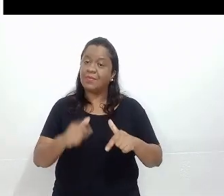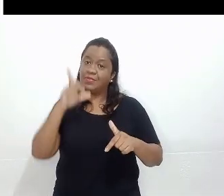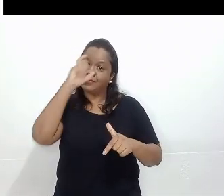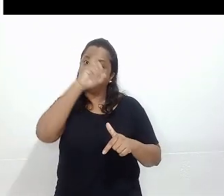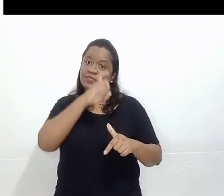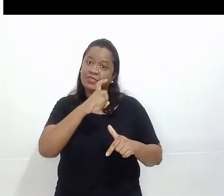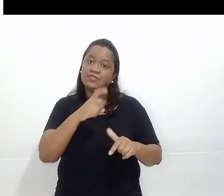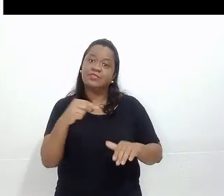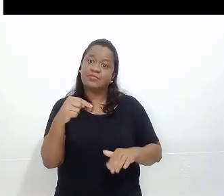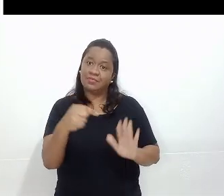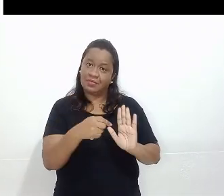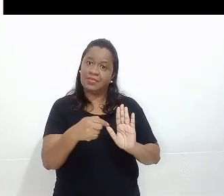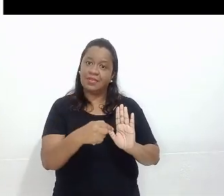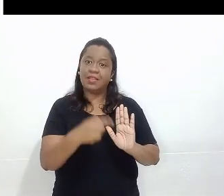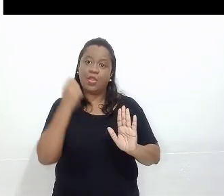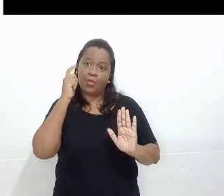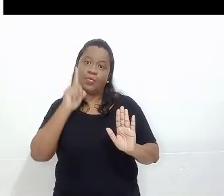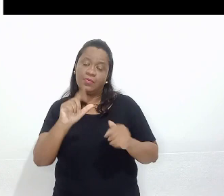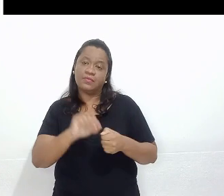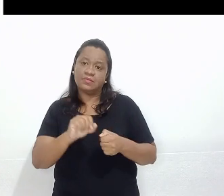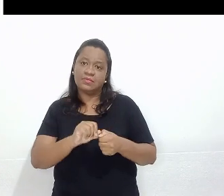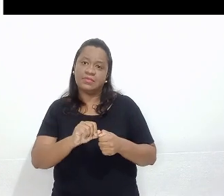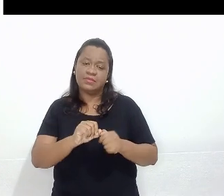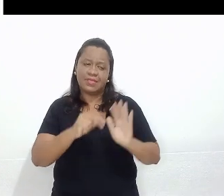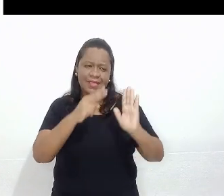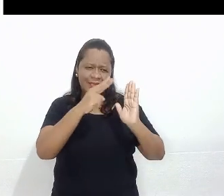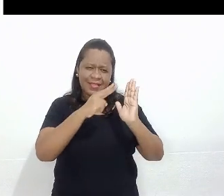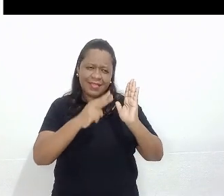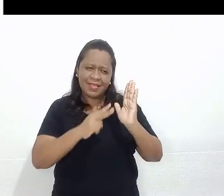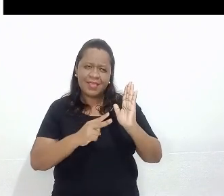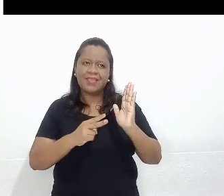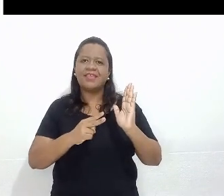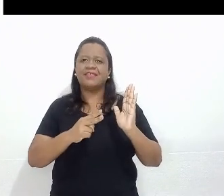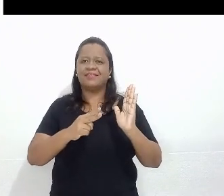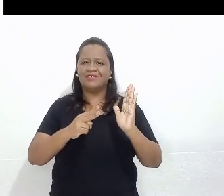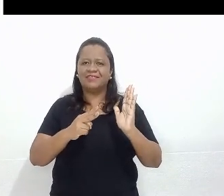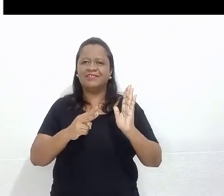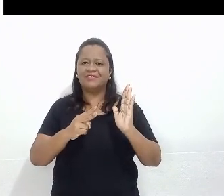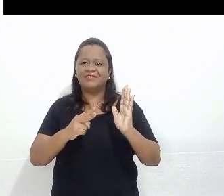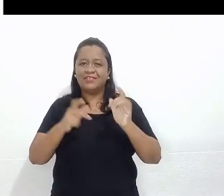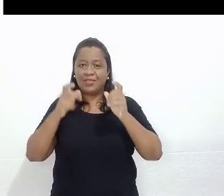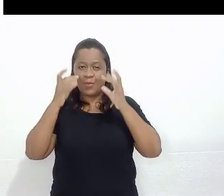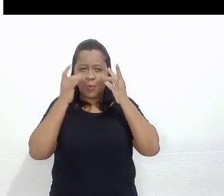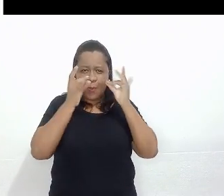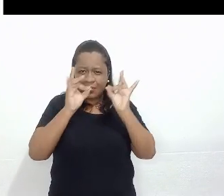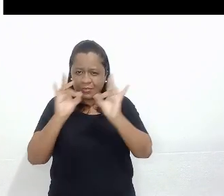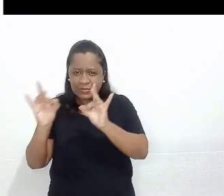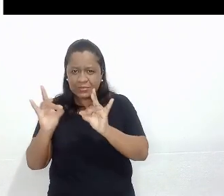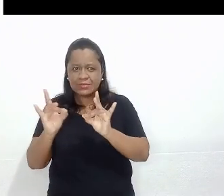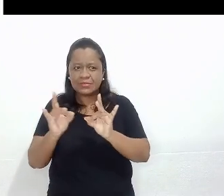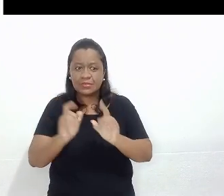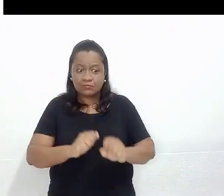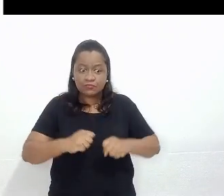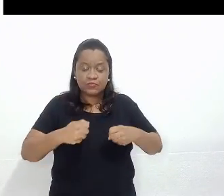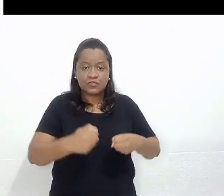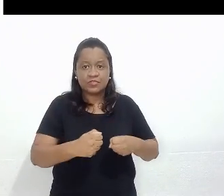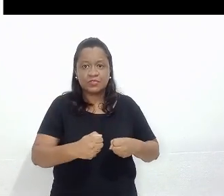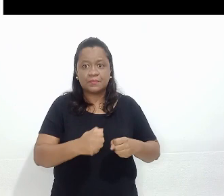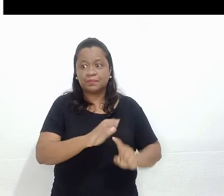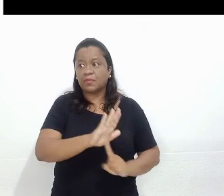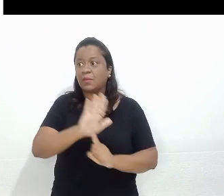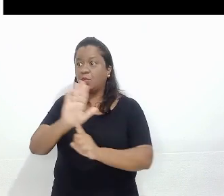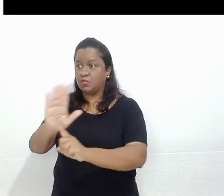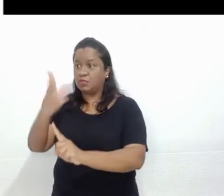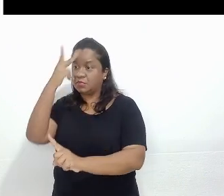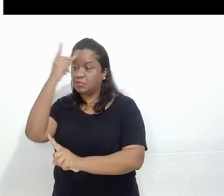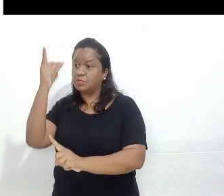fazer. Então, lendo com muita atenção e se dedicando, mostrando para pessoas que já estão mais acostumadas e